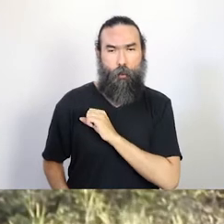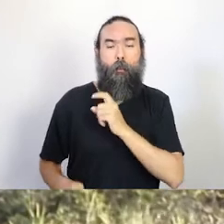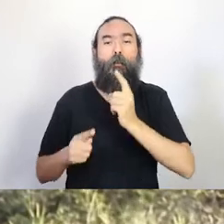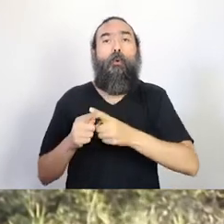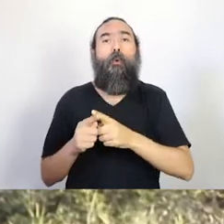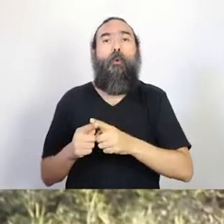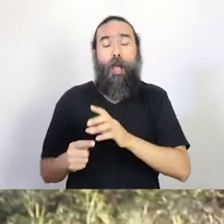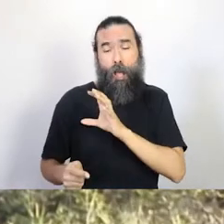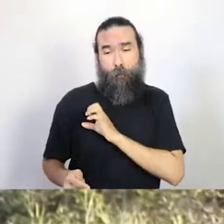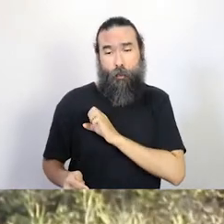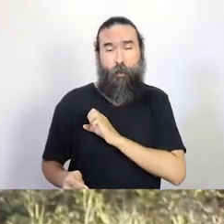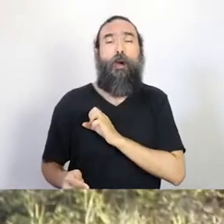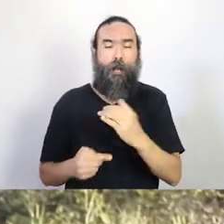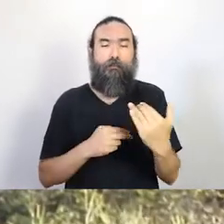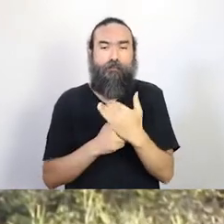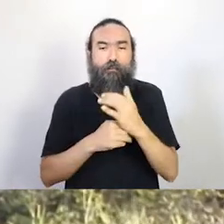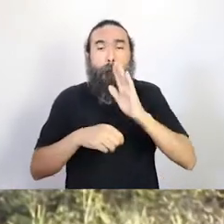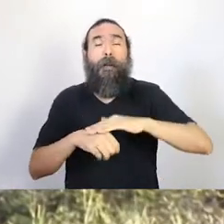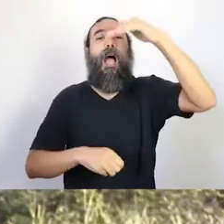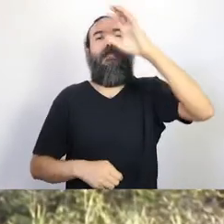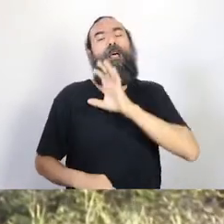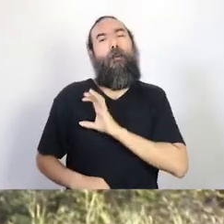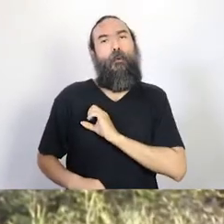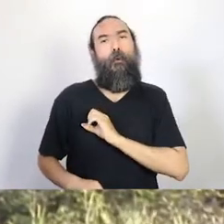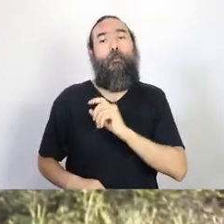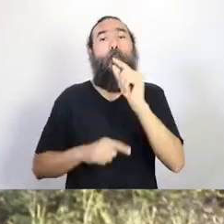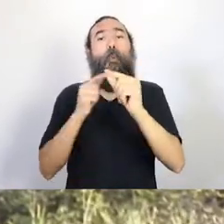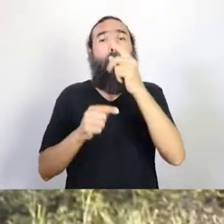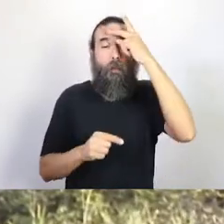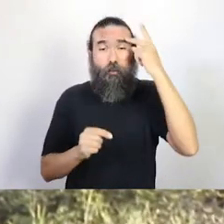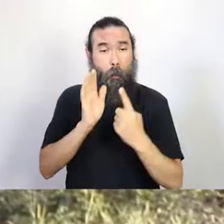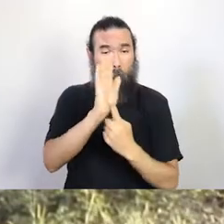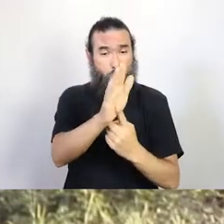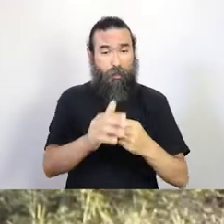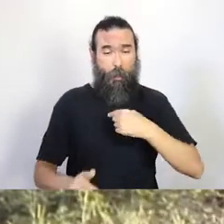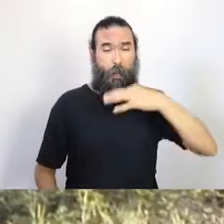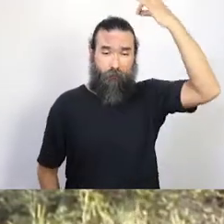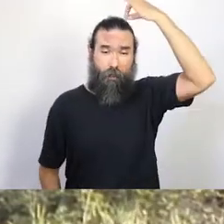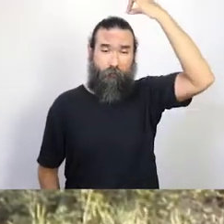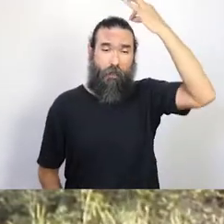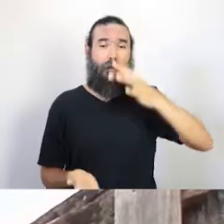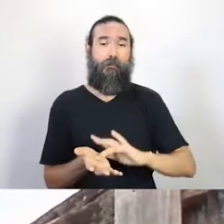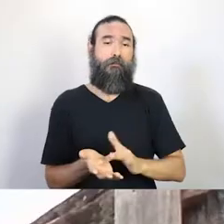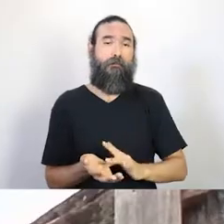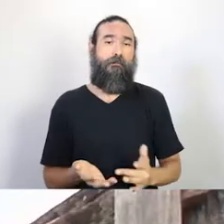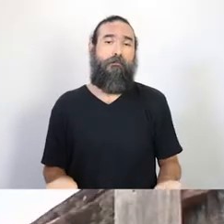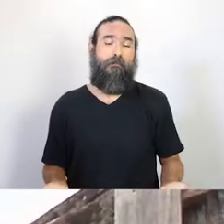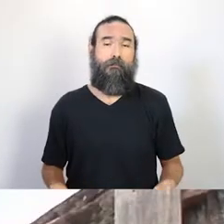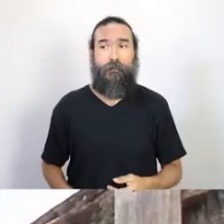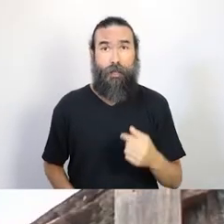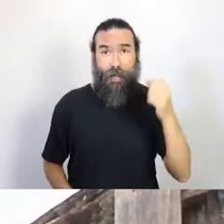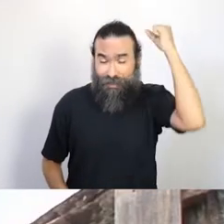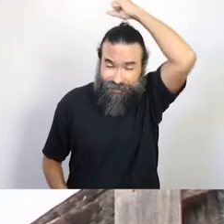isso, tudo traz amor, essas coisas. Não é só, por exemplo, mostrar que tem fé e não ter fé nenhuma, nada. Da santidade,